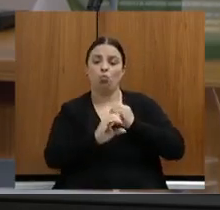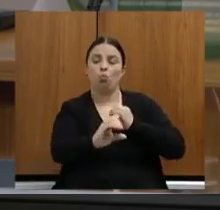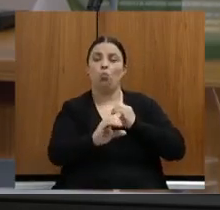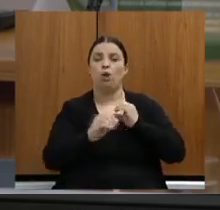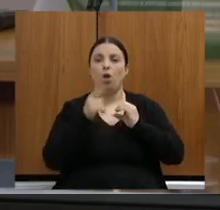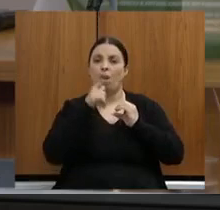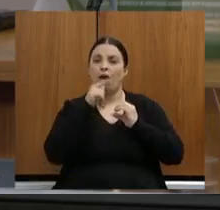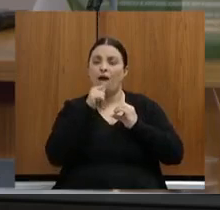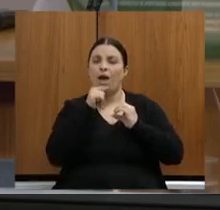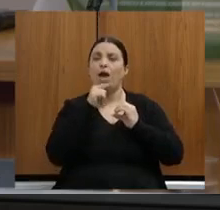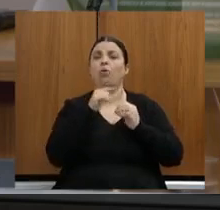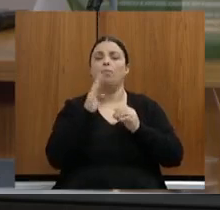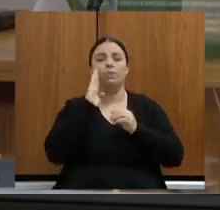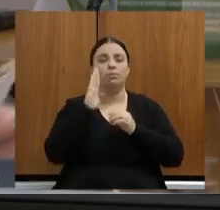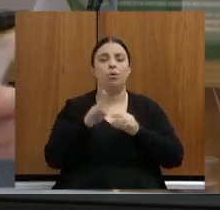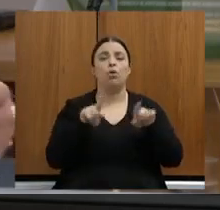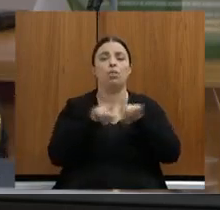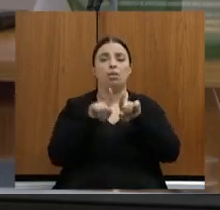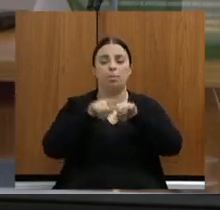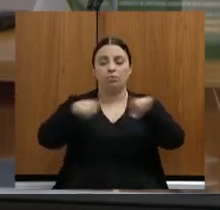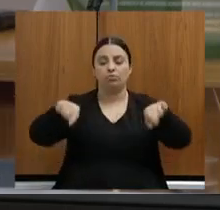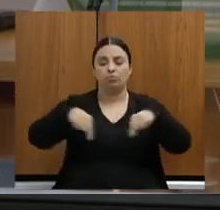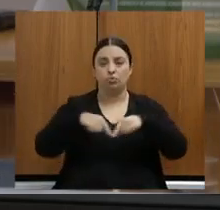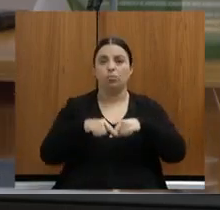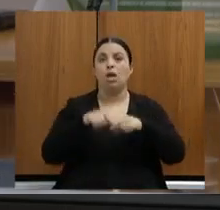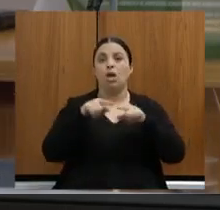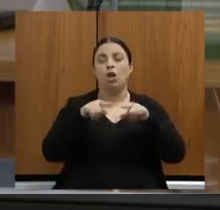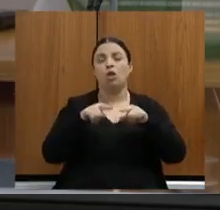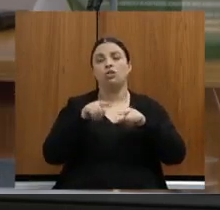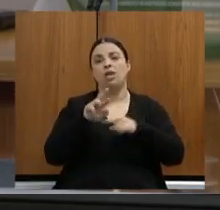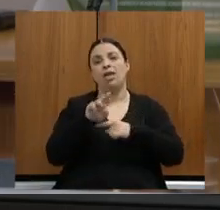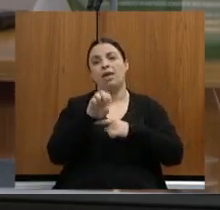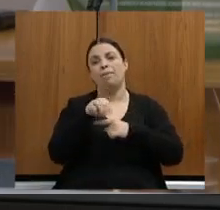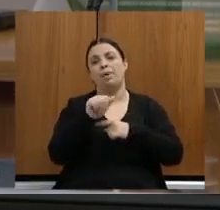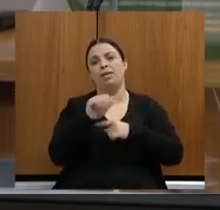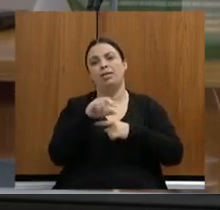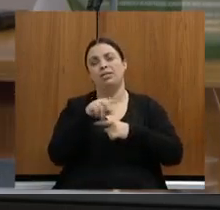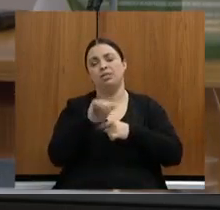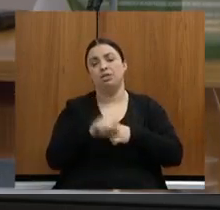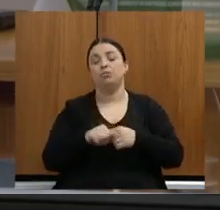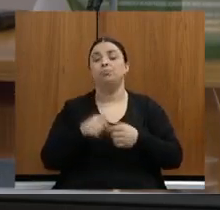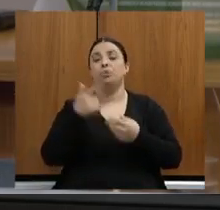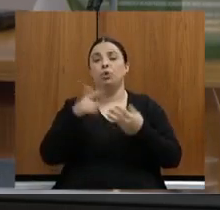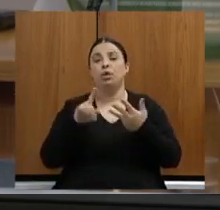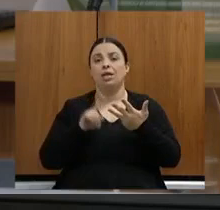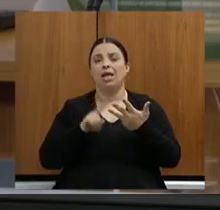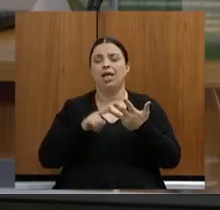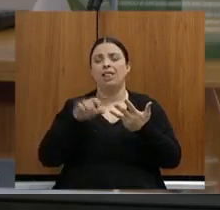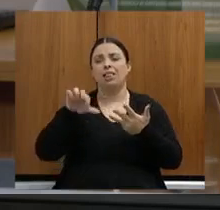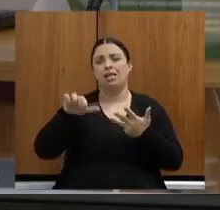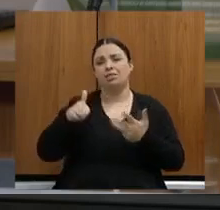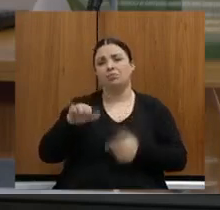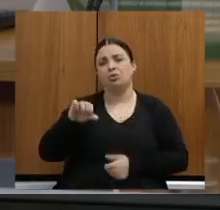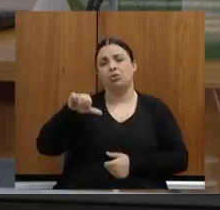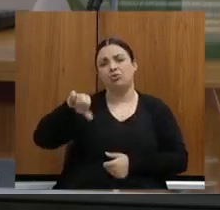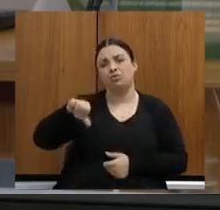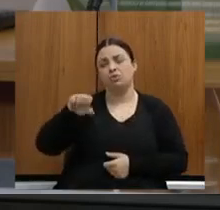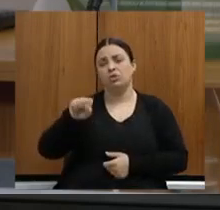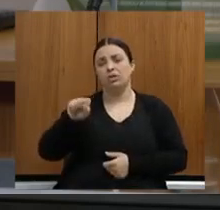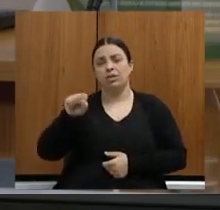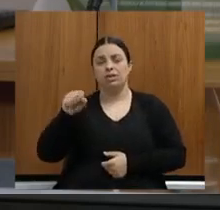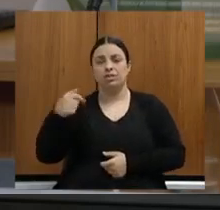regularização fundiária dos lotes remanescentes requerimento 10.987 que quer a seapa